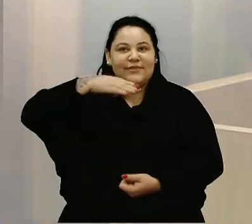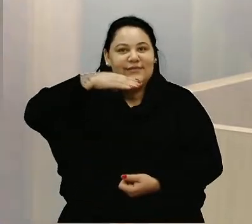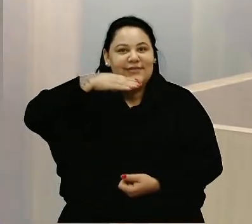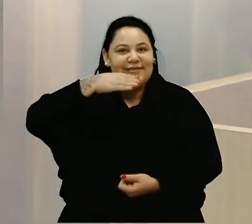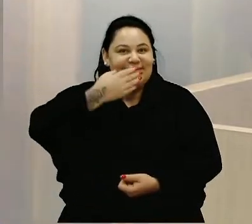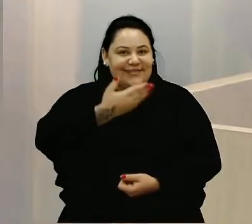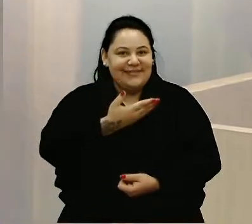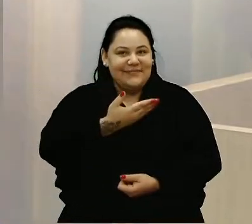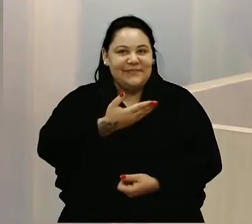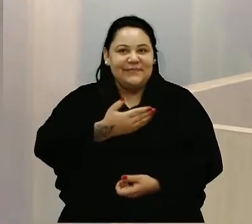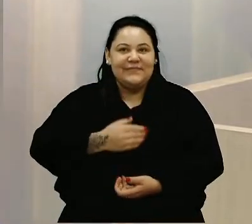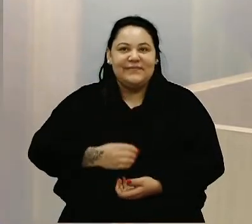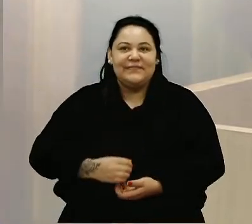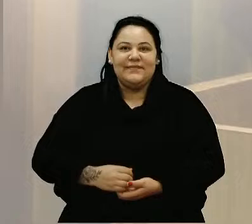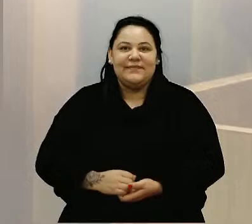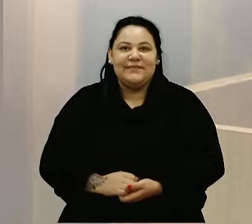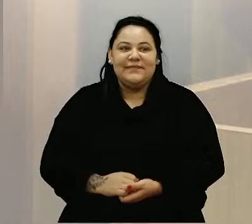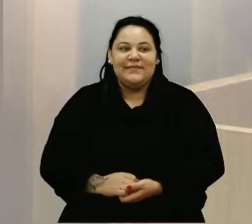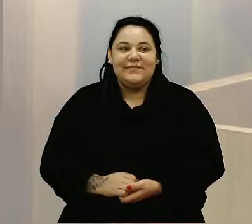Bortola.